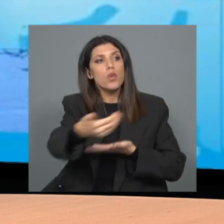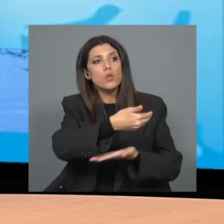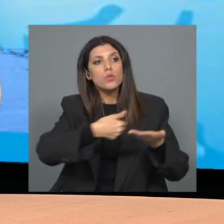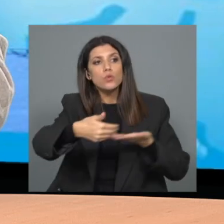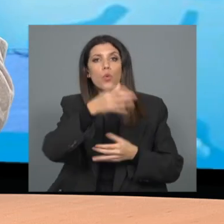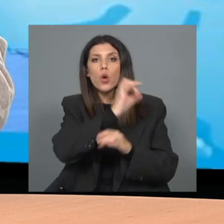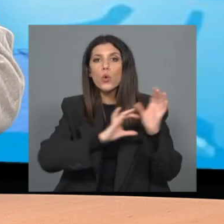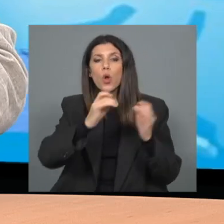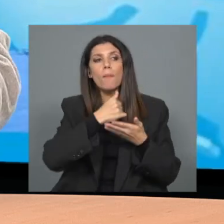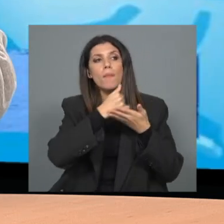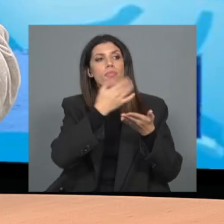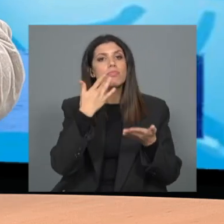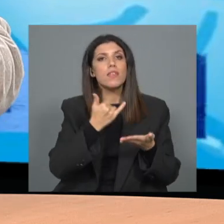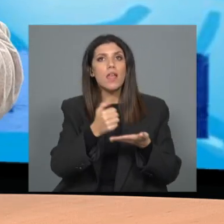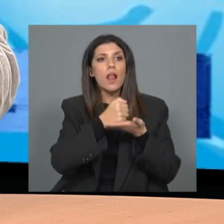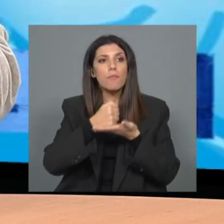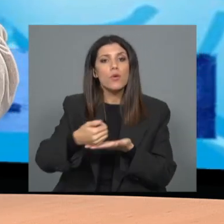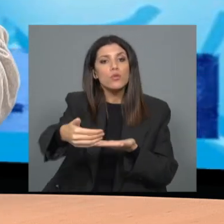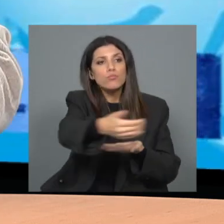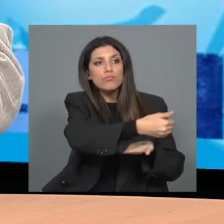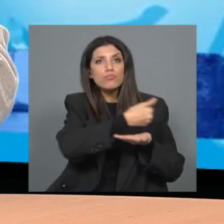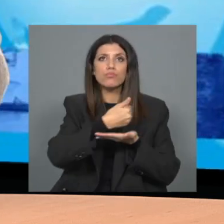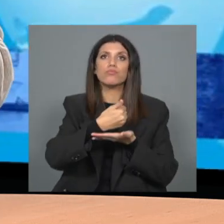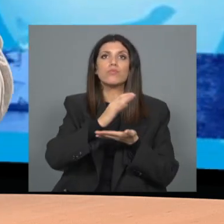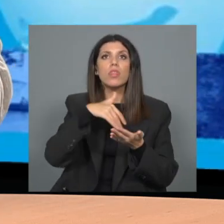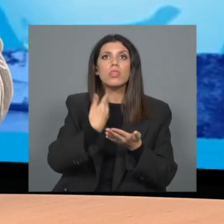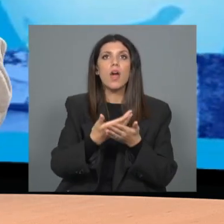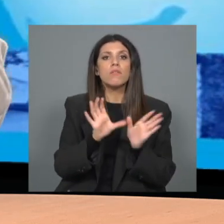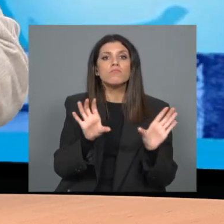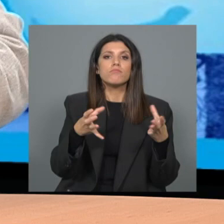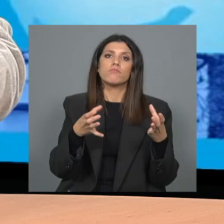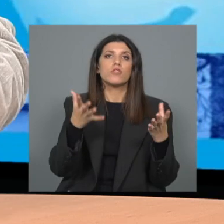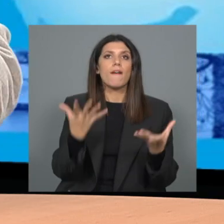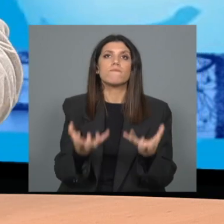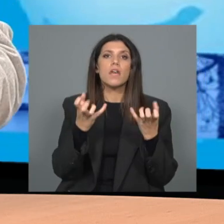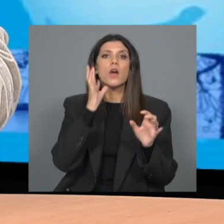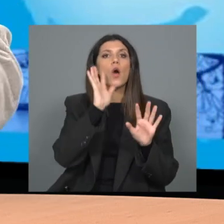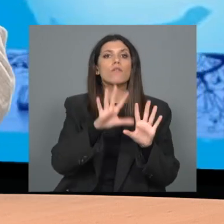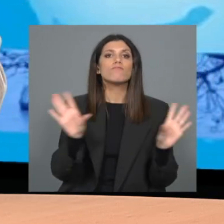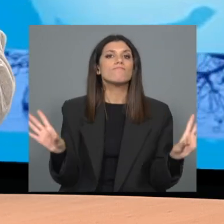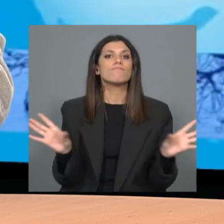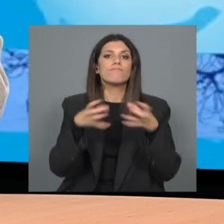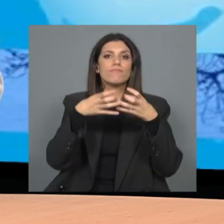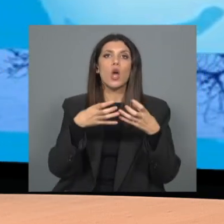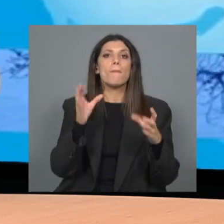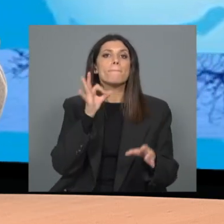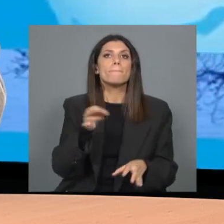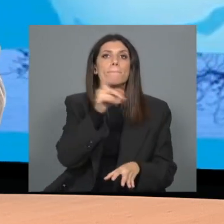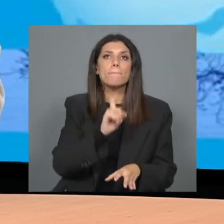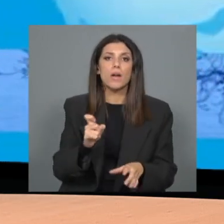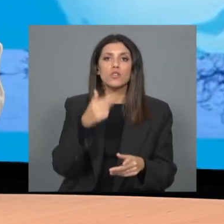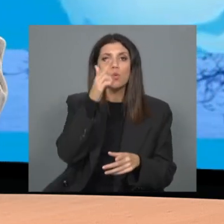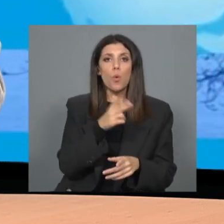europeu, para que se chegue àquilo que eles querem denominar como uma conferência de paz, oferecendo até o Estado do Vaticano para